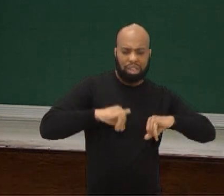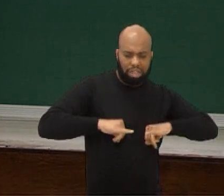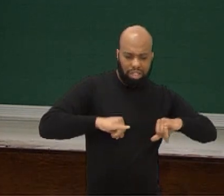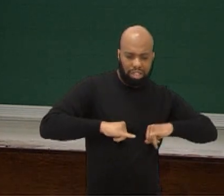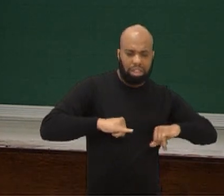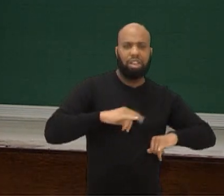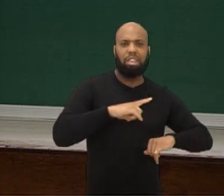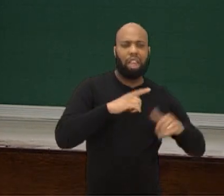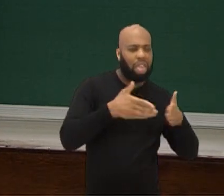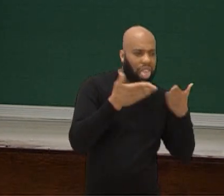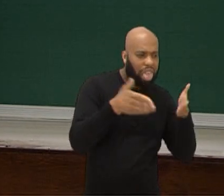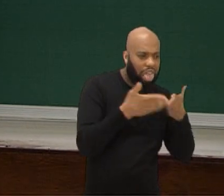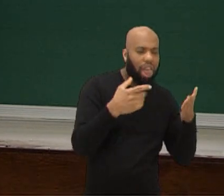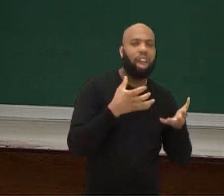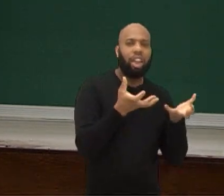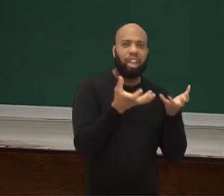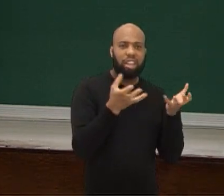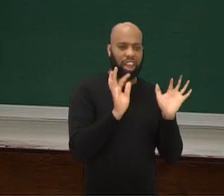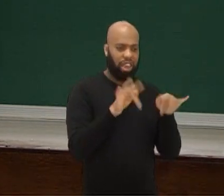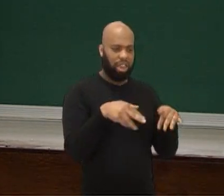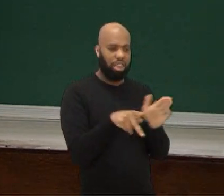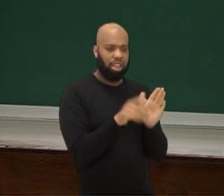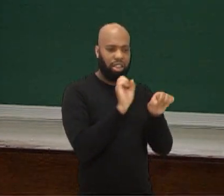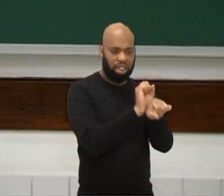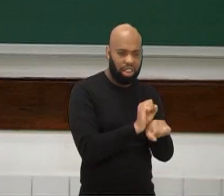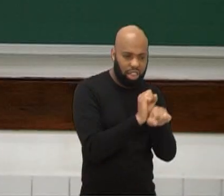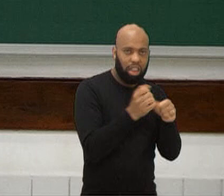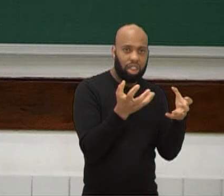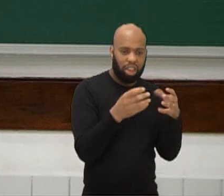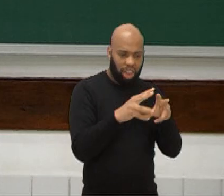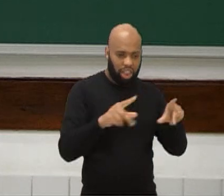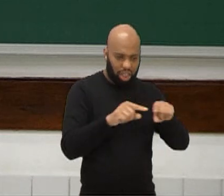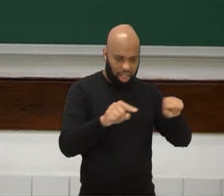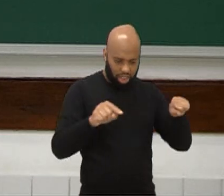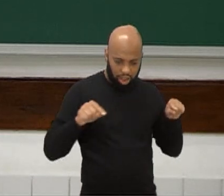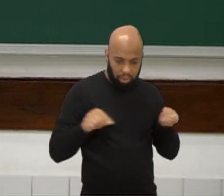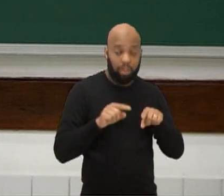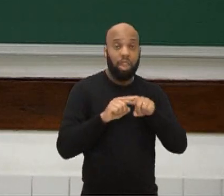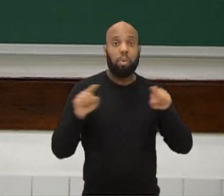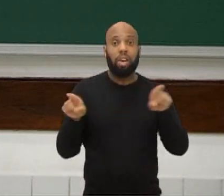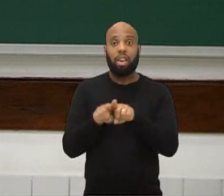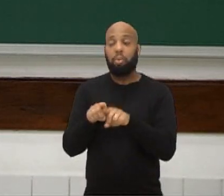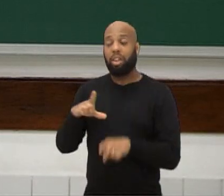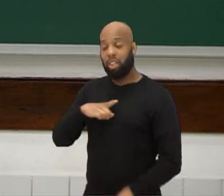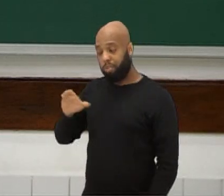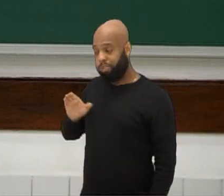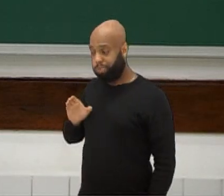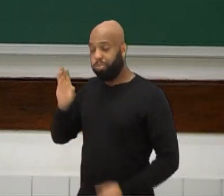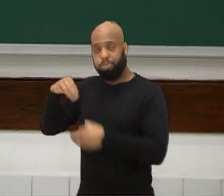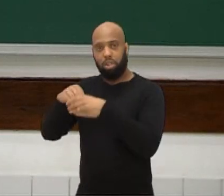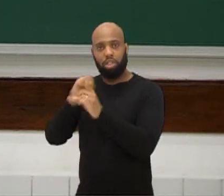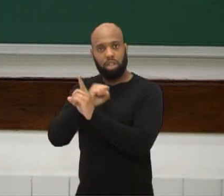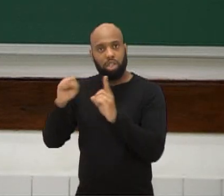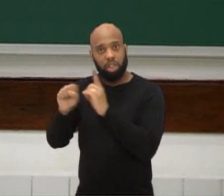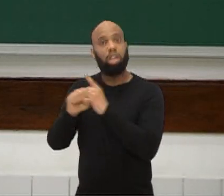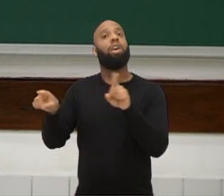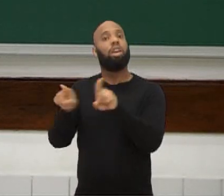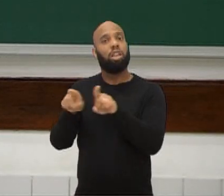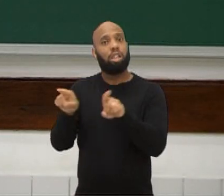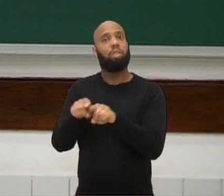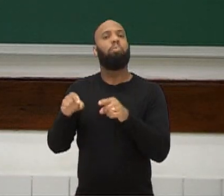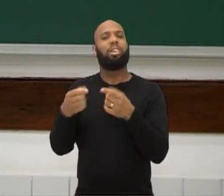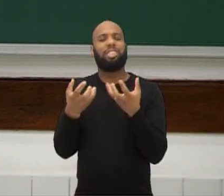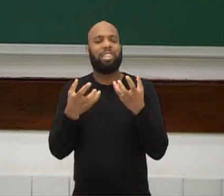de miséria, que quer o fim da escravidão, que quer ter um pedaço de terra. Mas nós temos os ricos nessa sociedade, que também